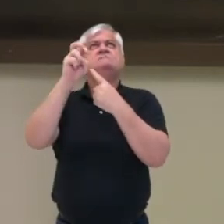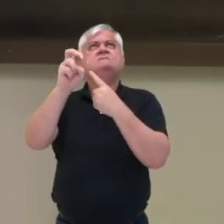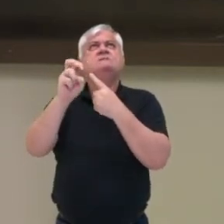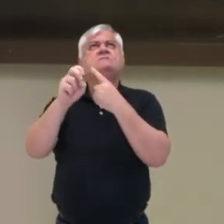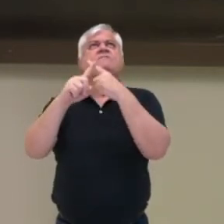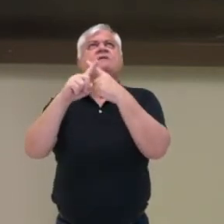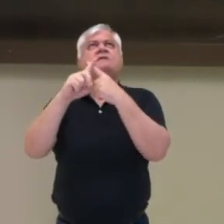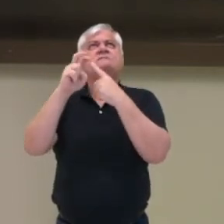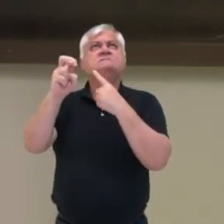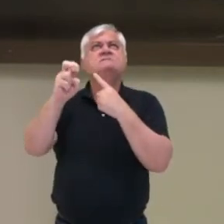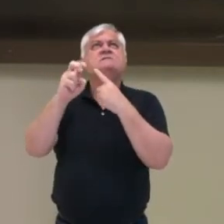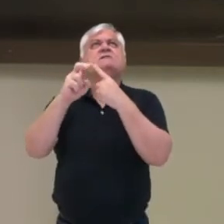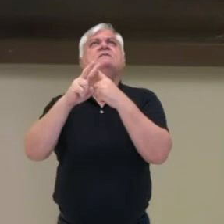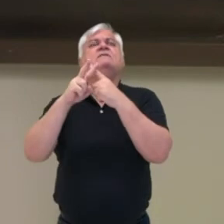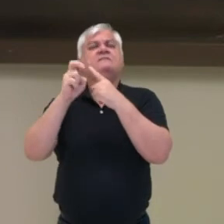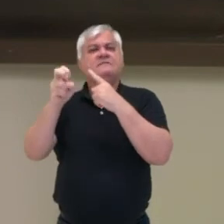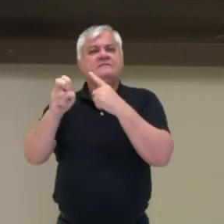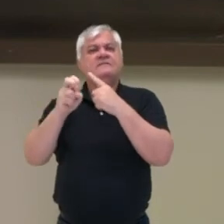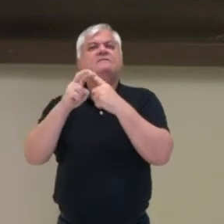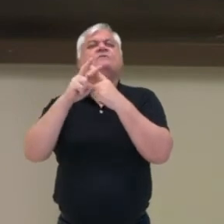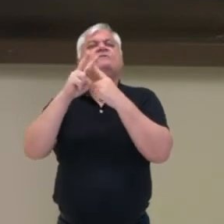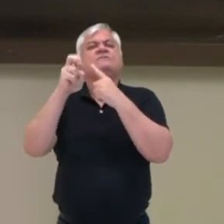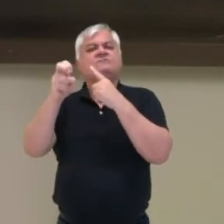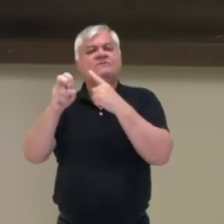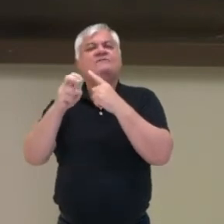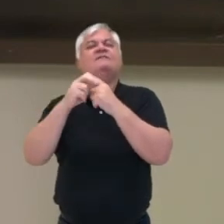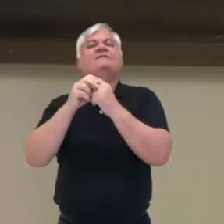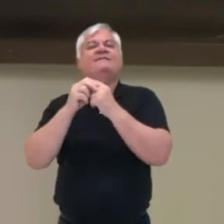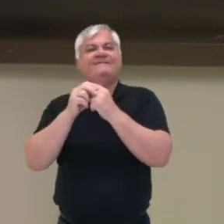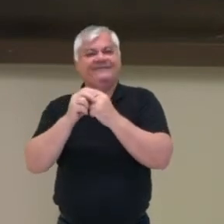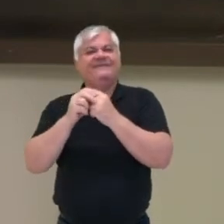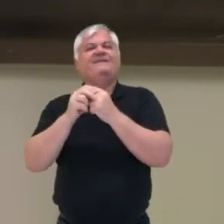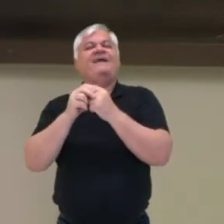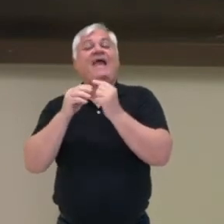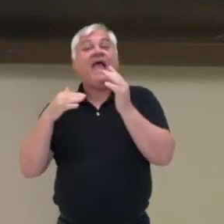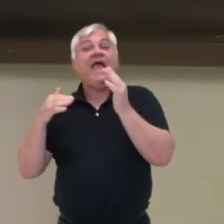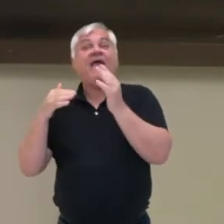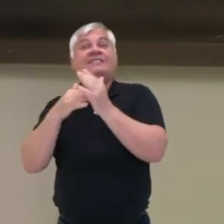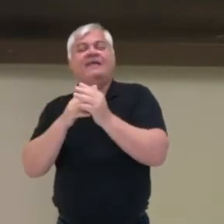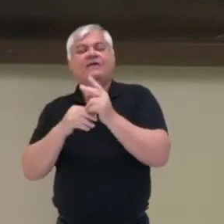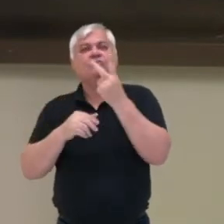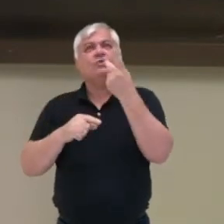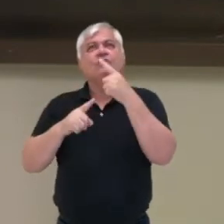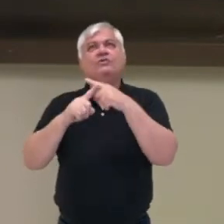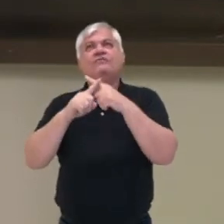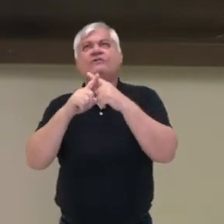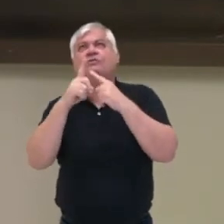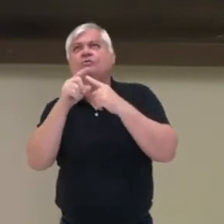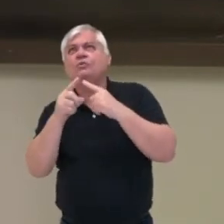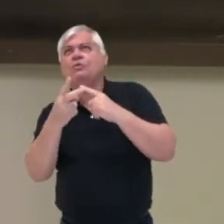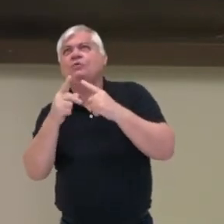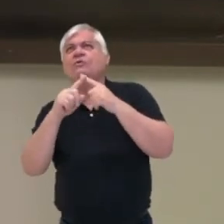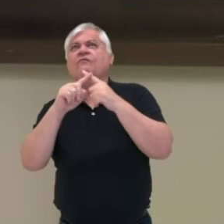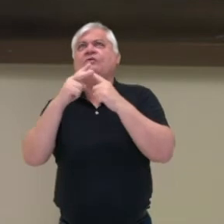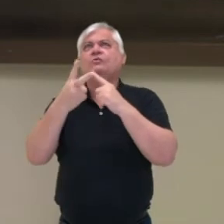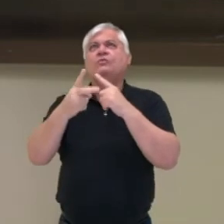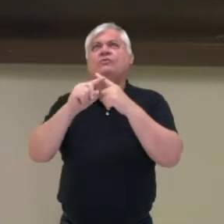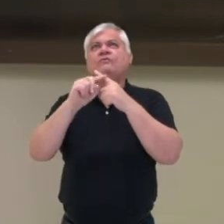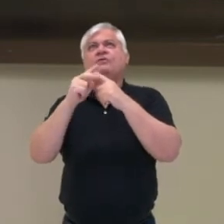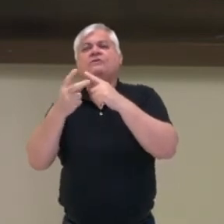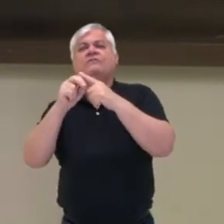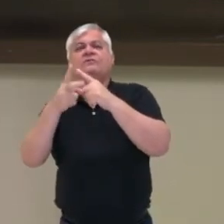se repetindo 5 vezes. 2 vezes 2, 4. 4 vezes 2, 8. 8 vezes 2, 16. 16 vezes